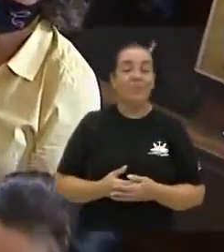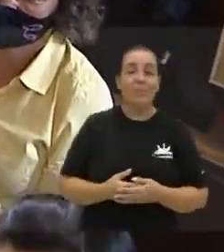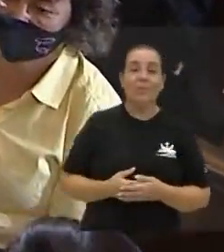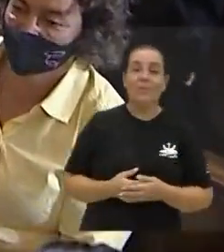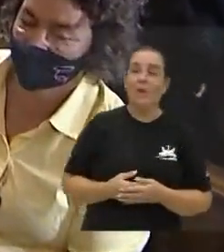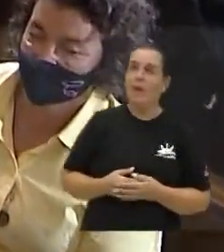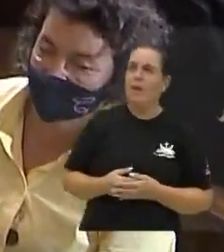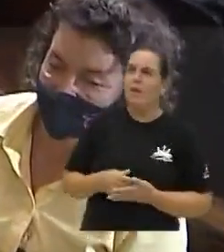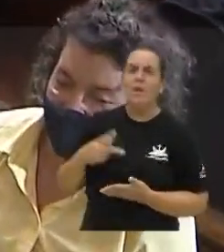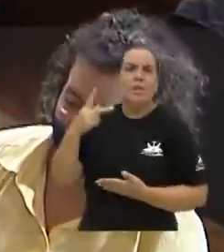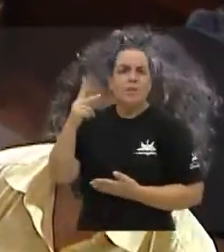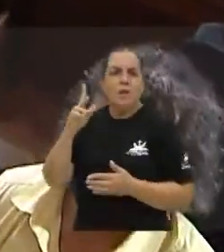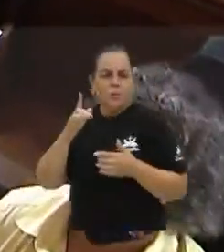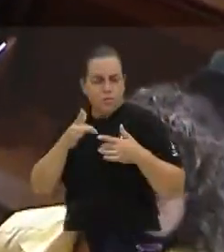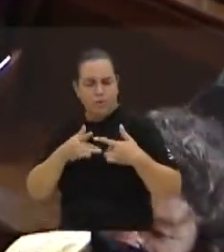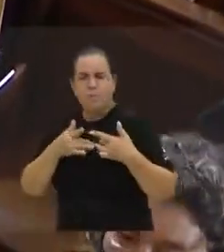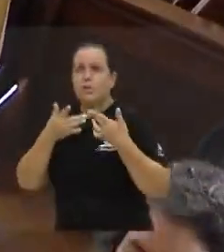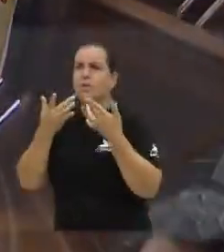bom.